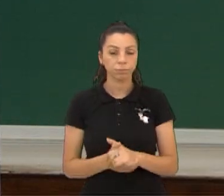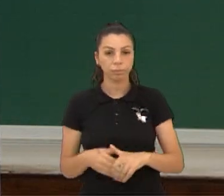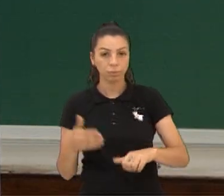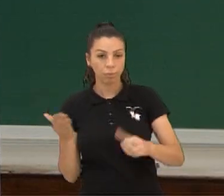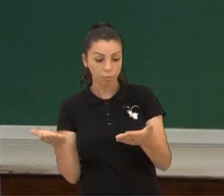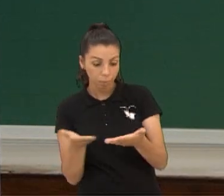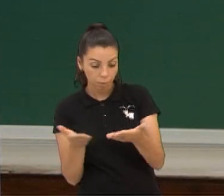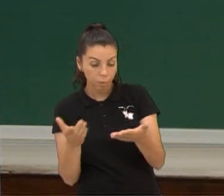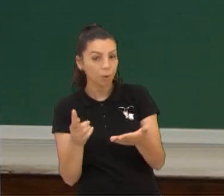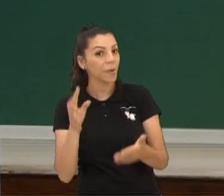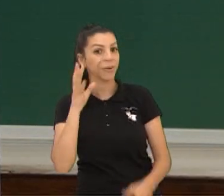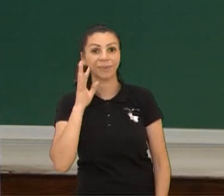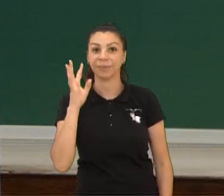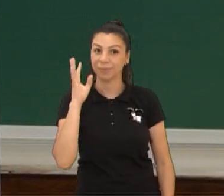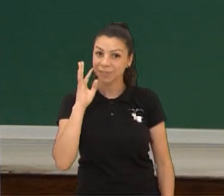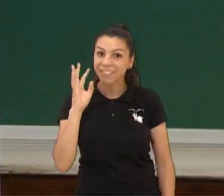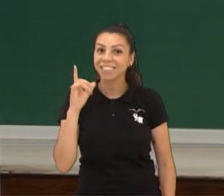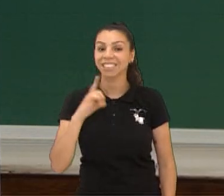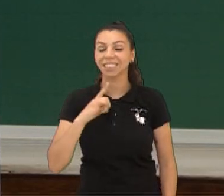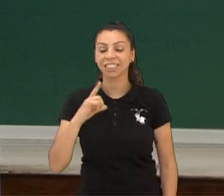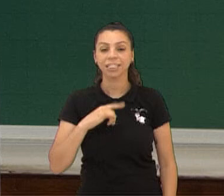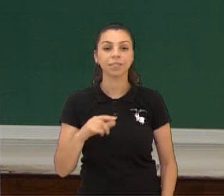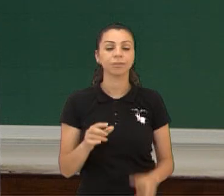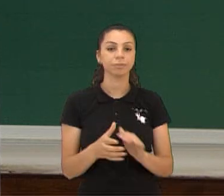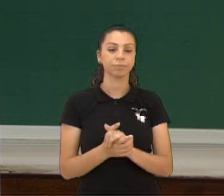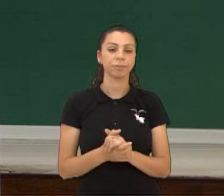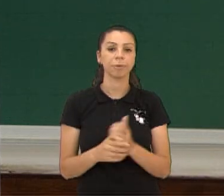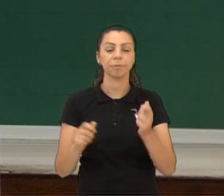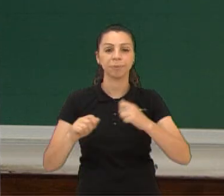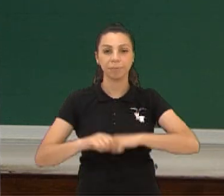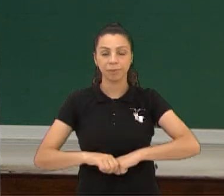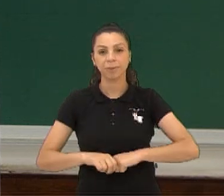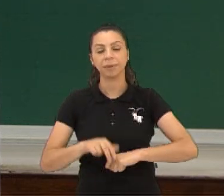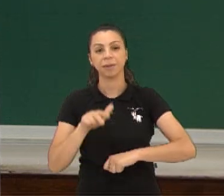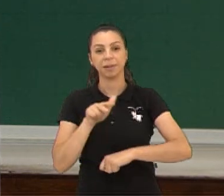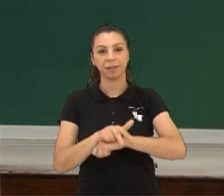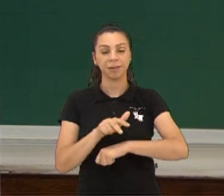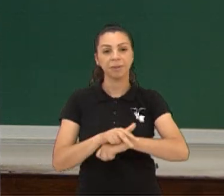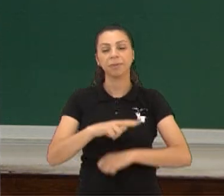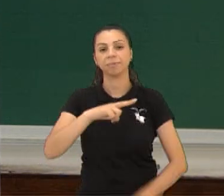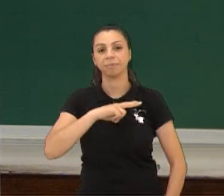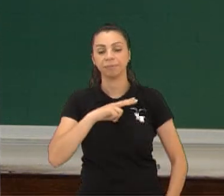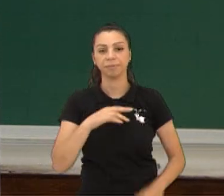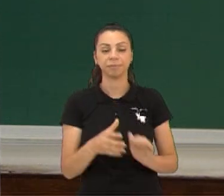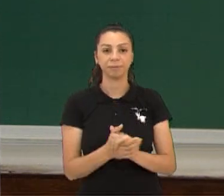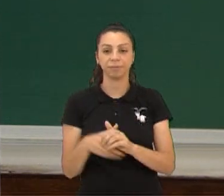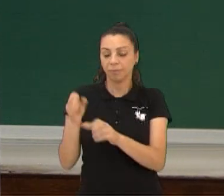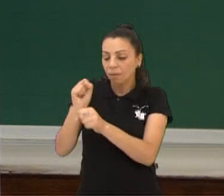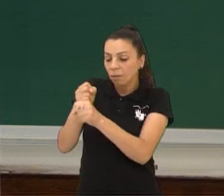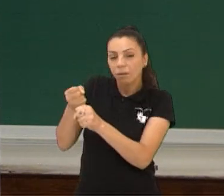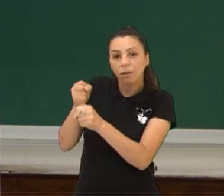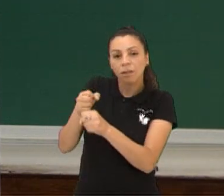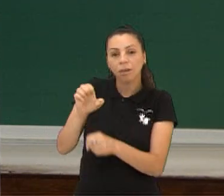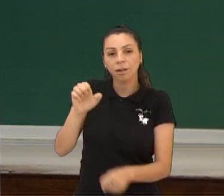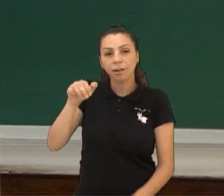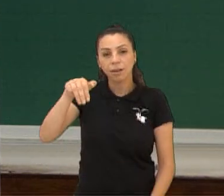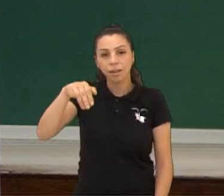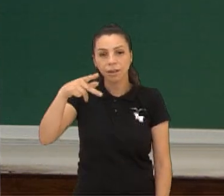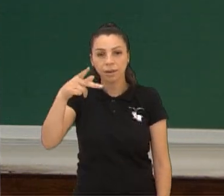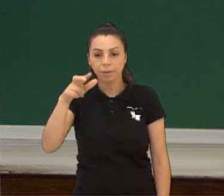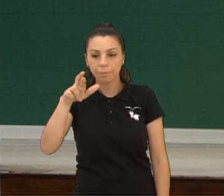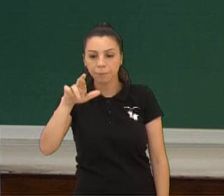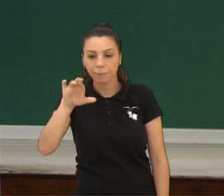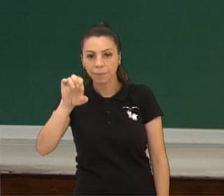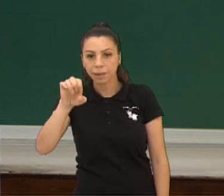Hoje, olha que legal, hoje a gente vai ser dono de uma empreiteira. O que é empreiteira? É aquelas empresas